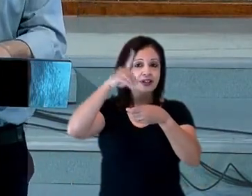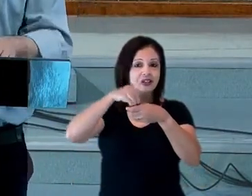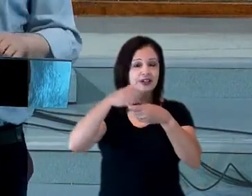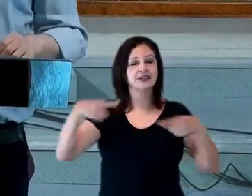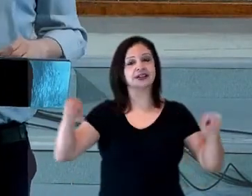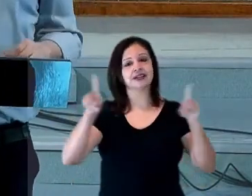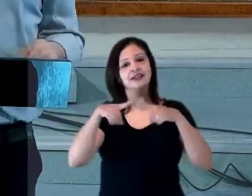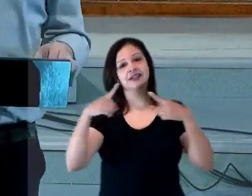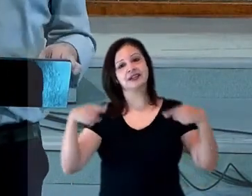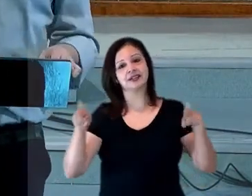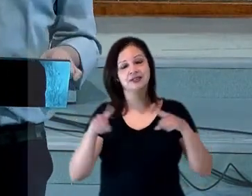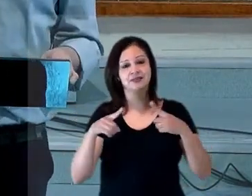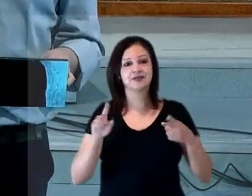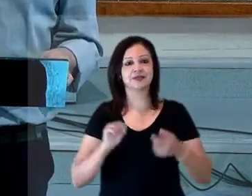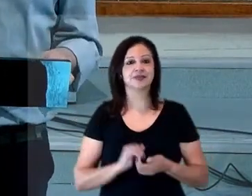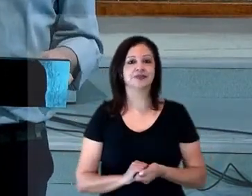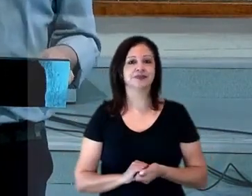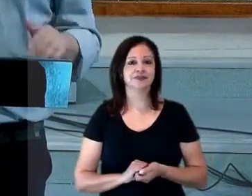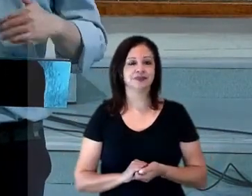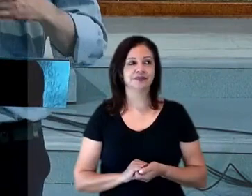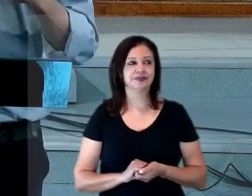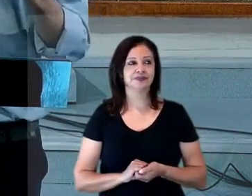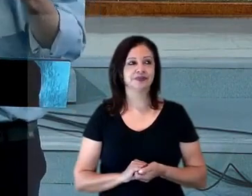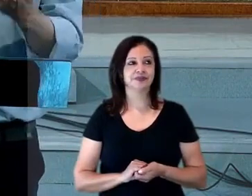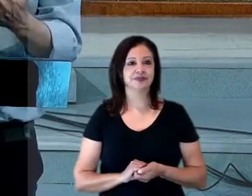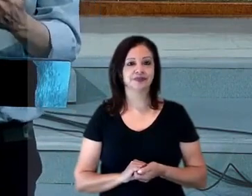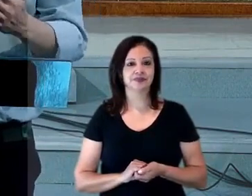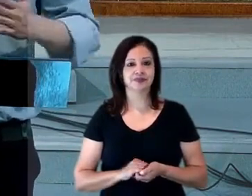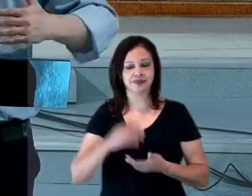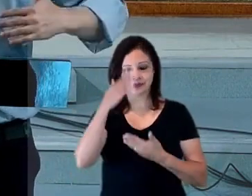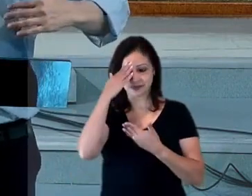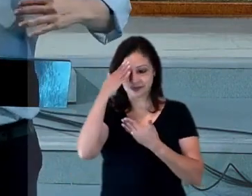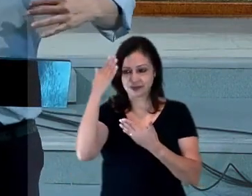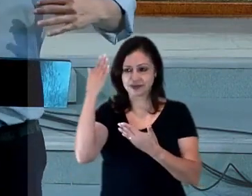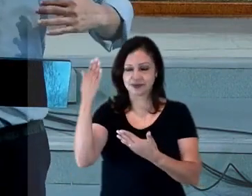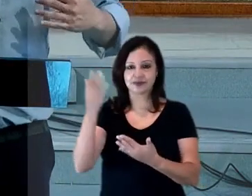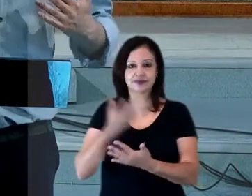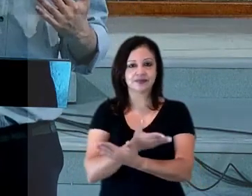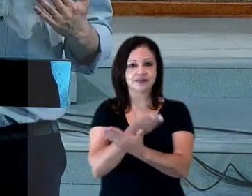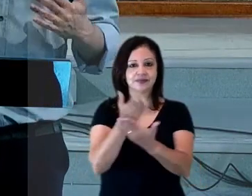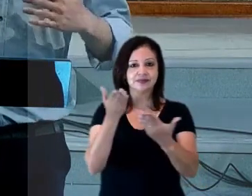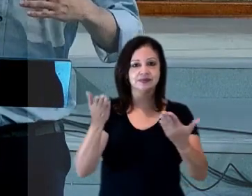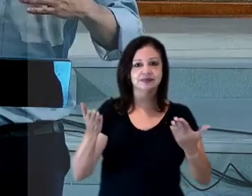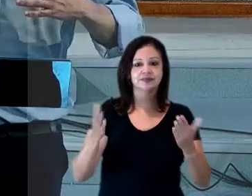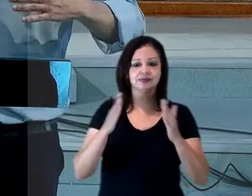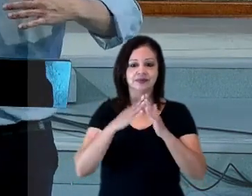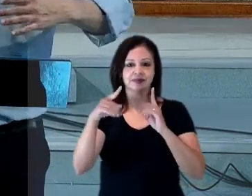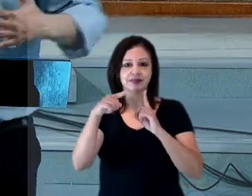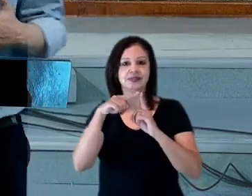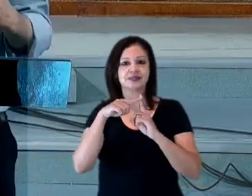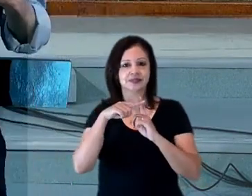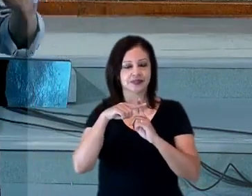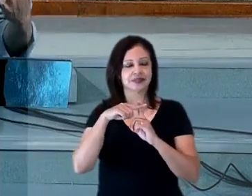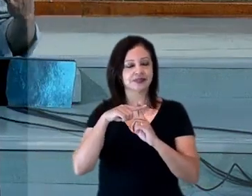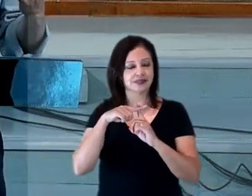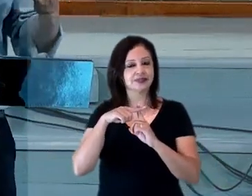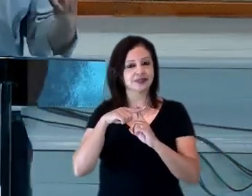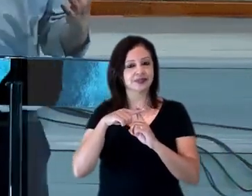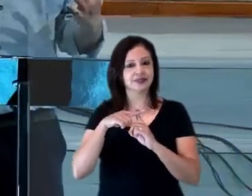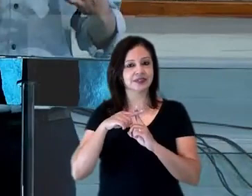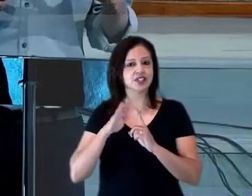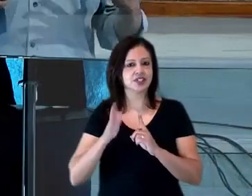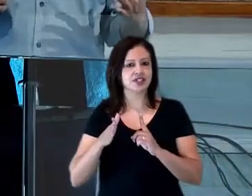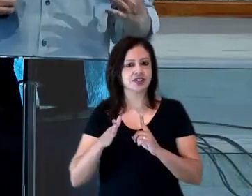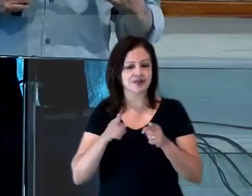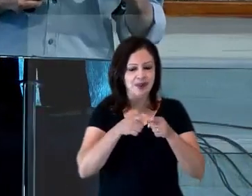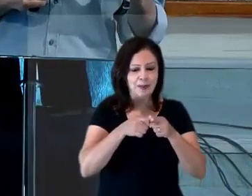louvor. Nós temos aqui, irmãos, nós agradecemos a igreja, porque tudo que tem sido feito, na verdade, tudo que já foi feito nesse período,